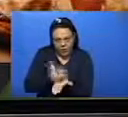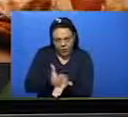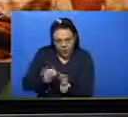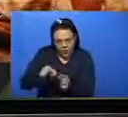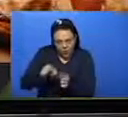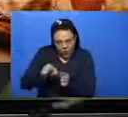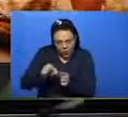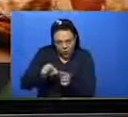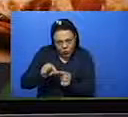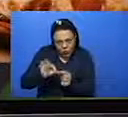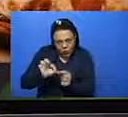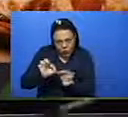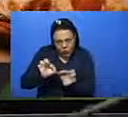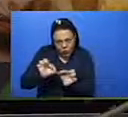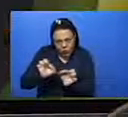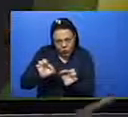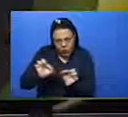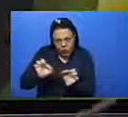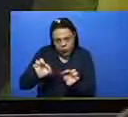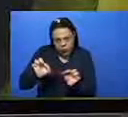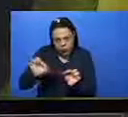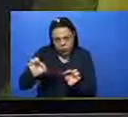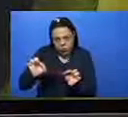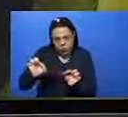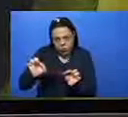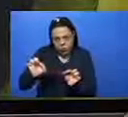da pizza. O que mais que eu tenho que falar?